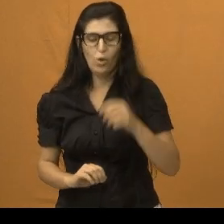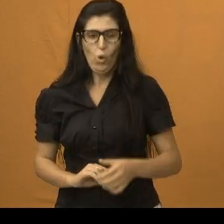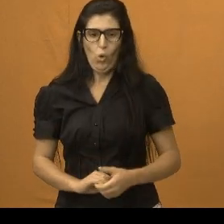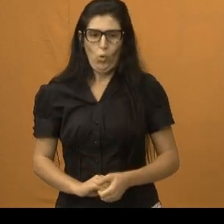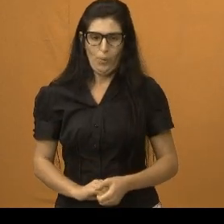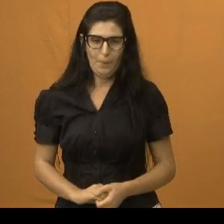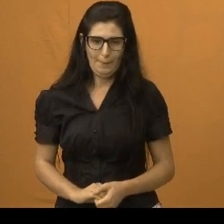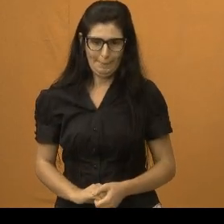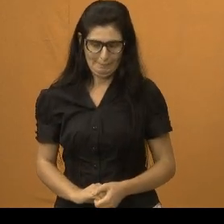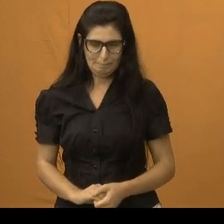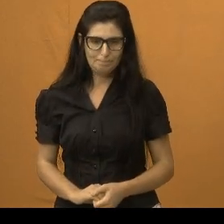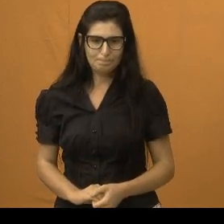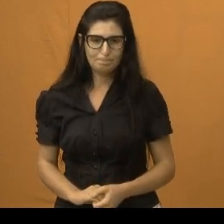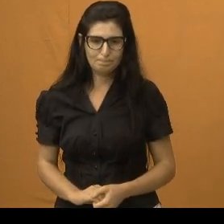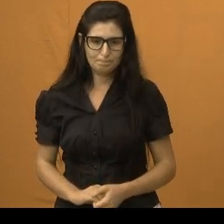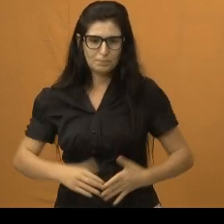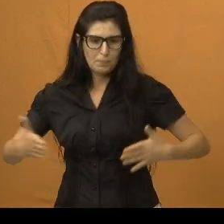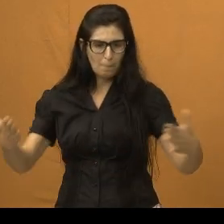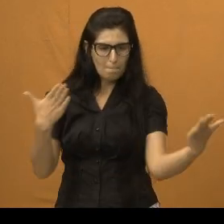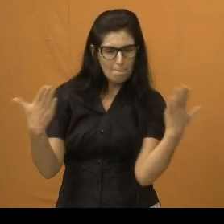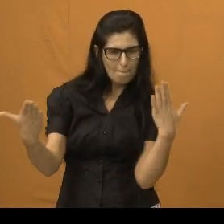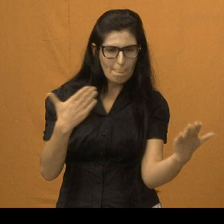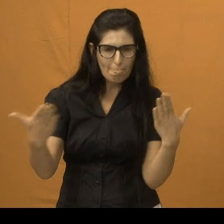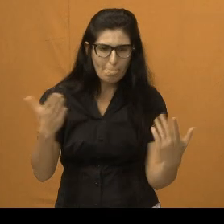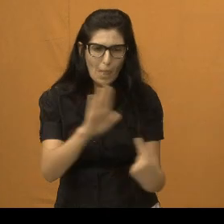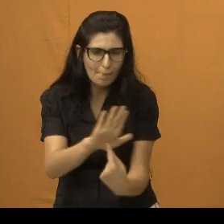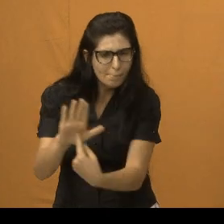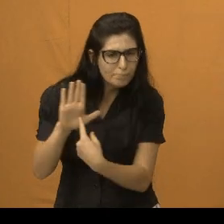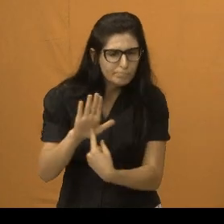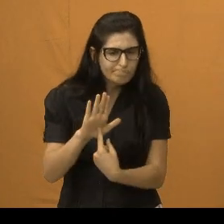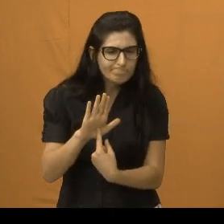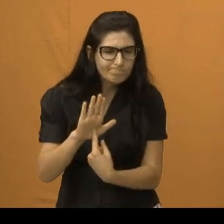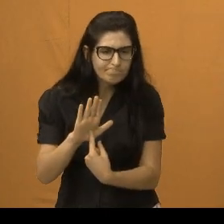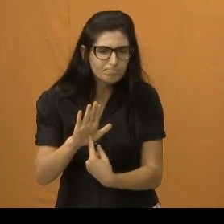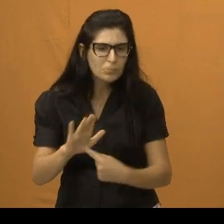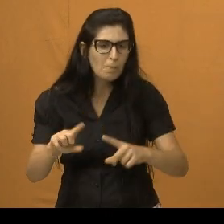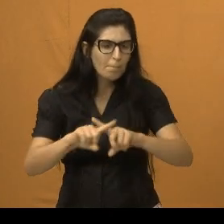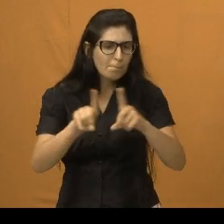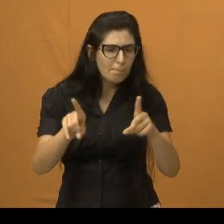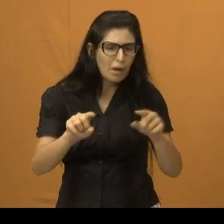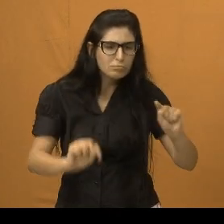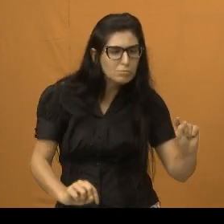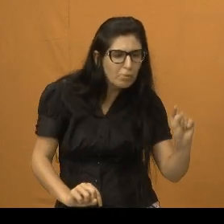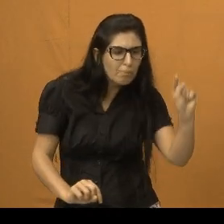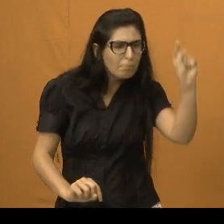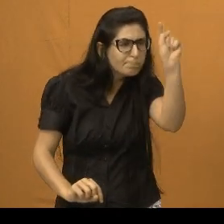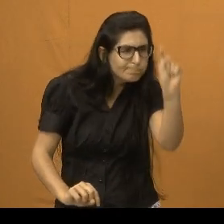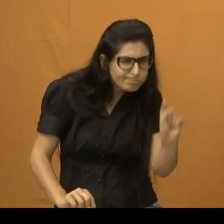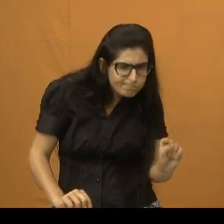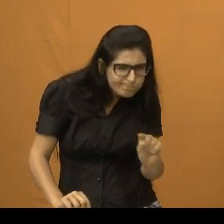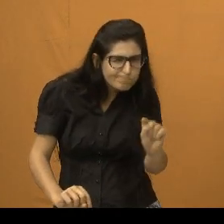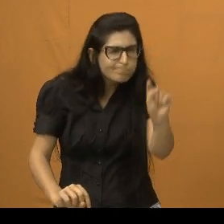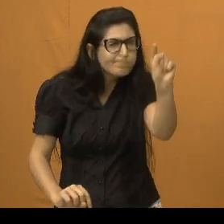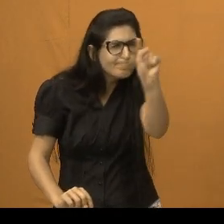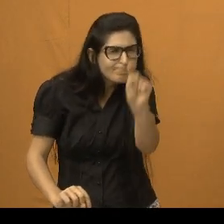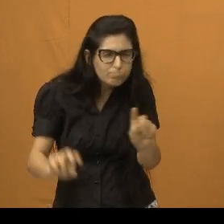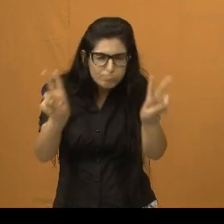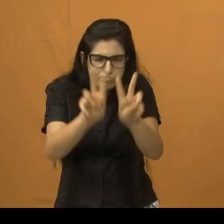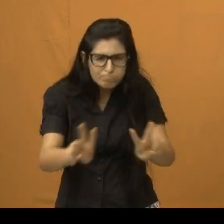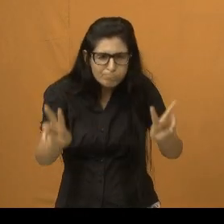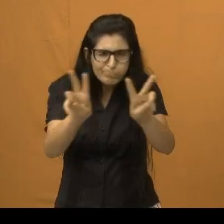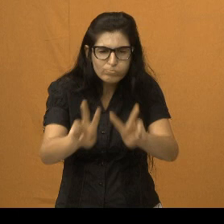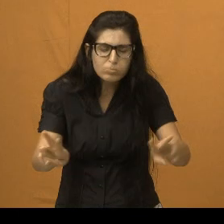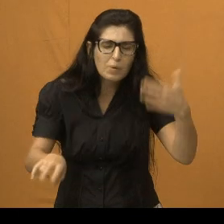Aqui nós colocamos esse mesmo quadro que vocês olharam anteriormente, de uma forma gráfica, para que vocês possam, de uma forma mais visual,